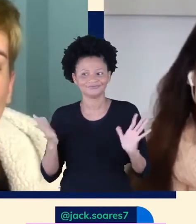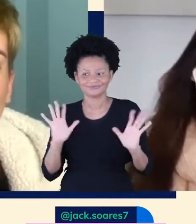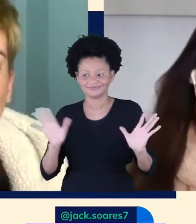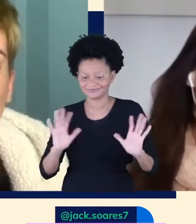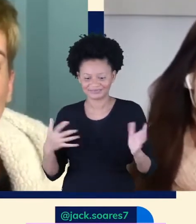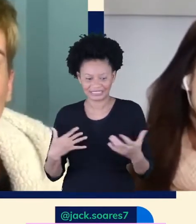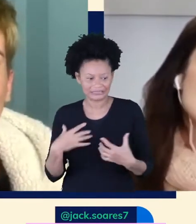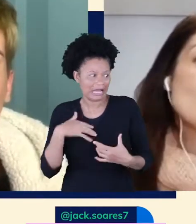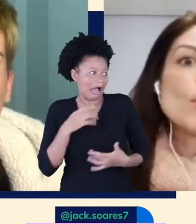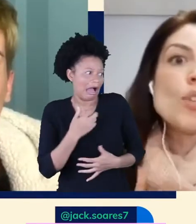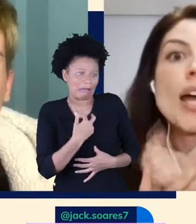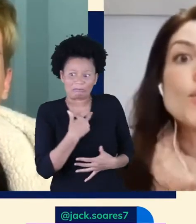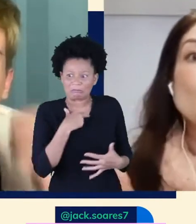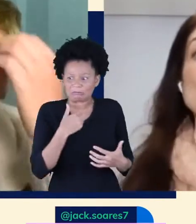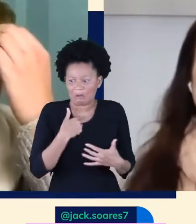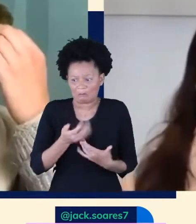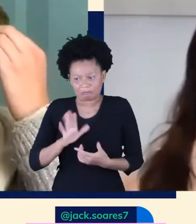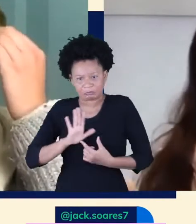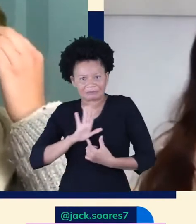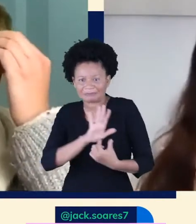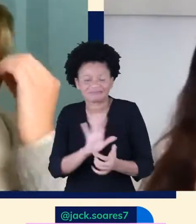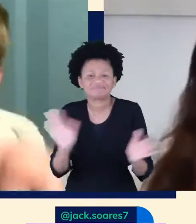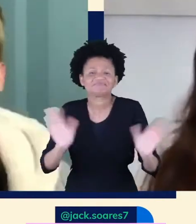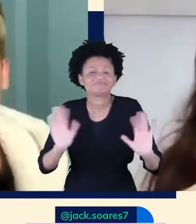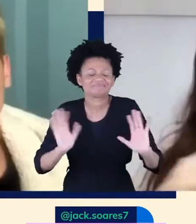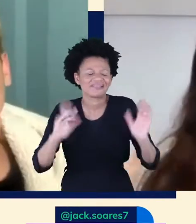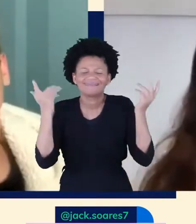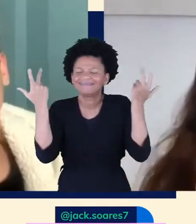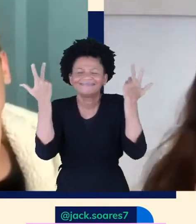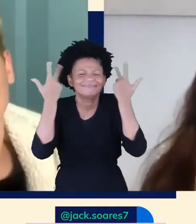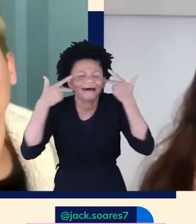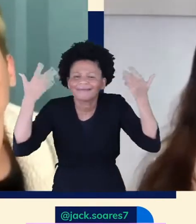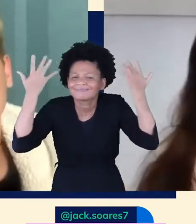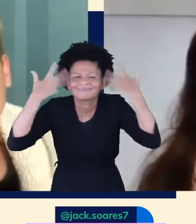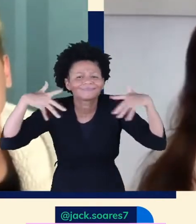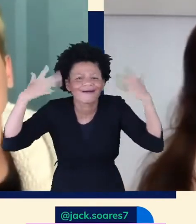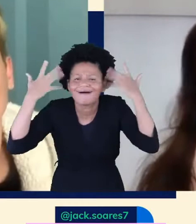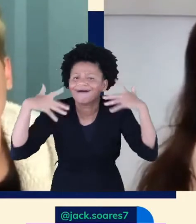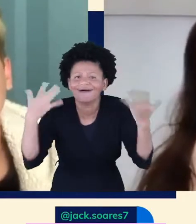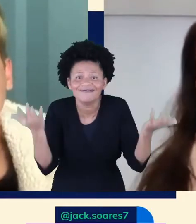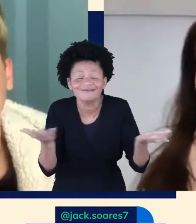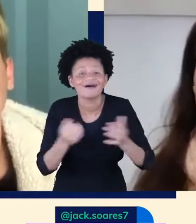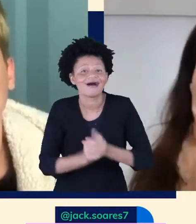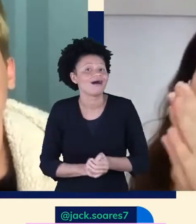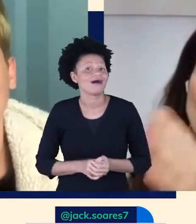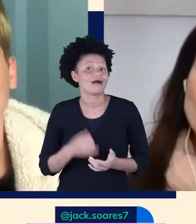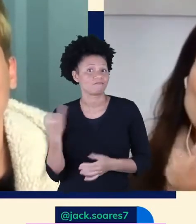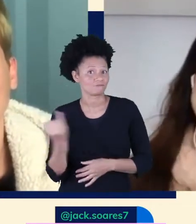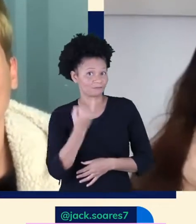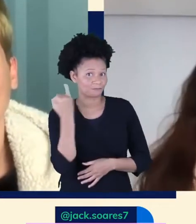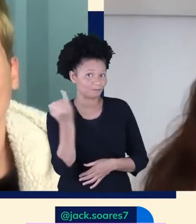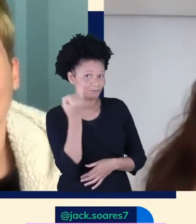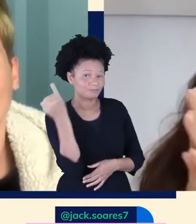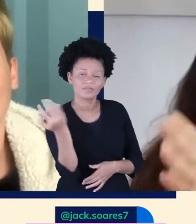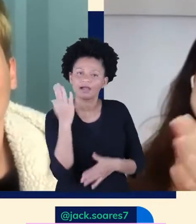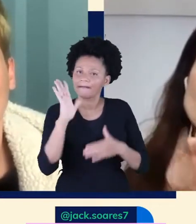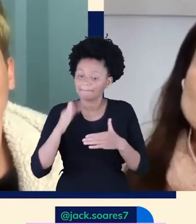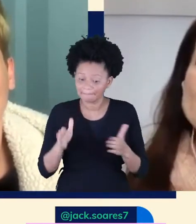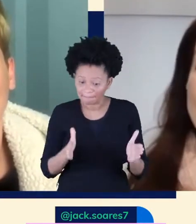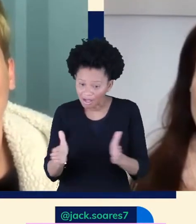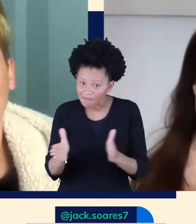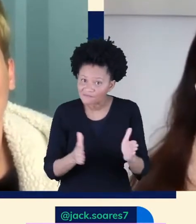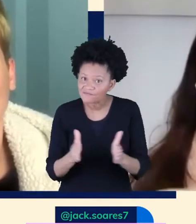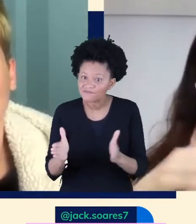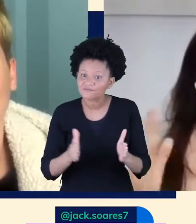esse cuidado, essa sensação de, ai, não posso mostrar minhas partes íntimas. Para ela é tudo muito natural, né? Então, olha a importância de, a partir